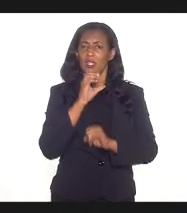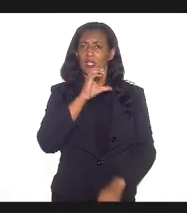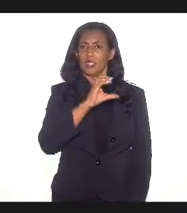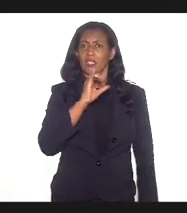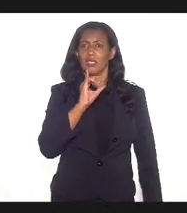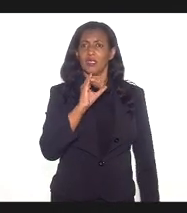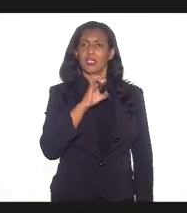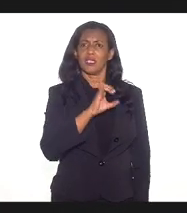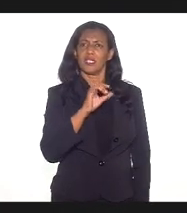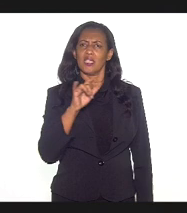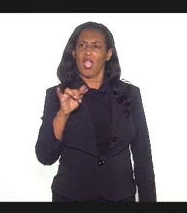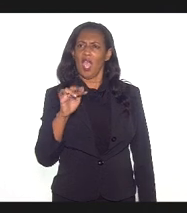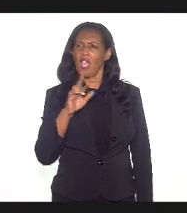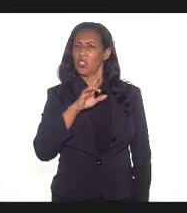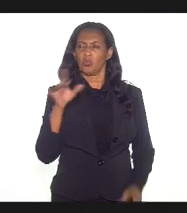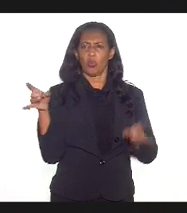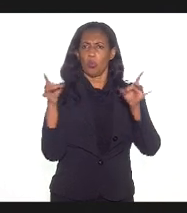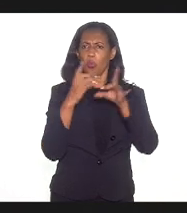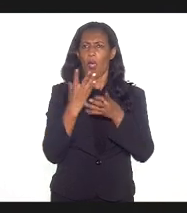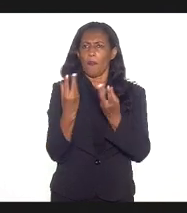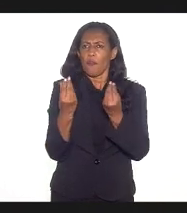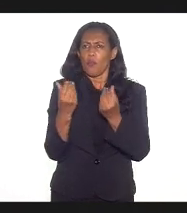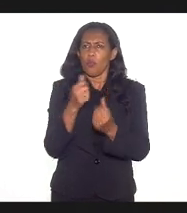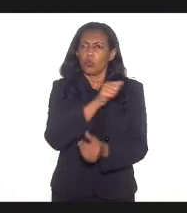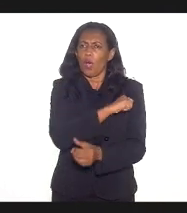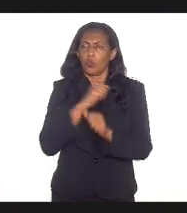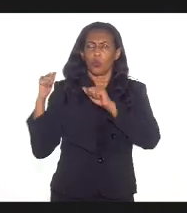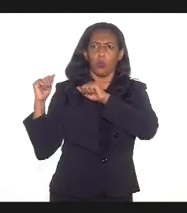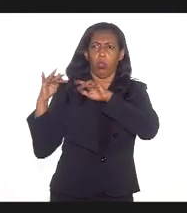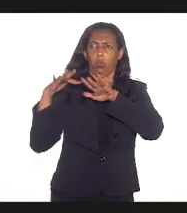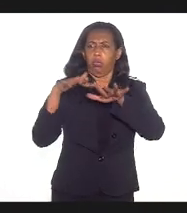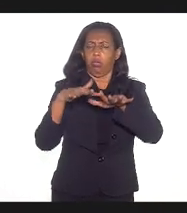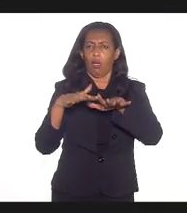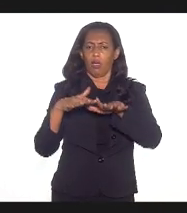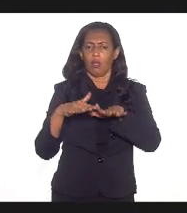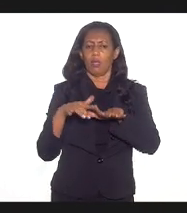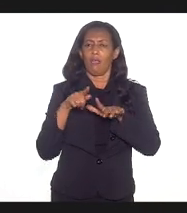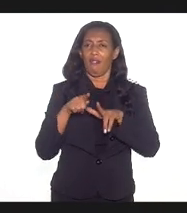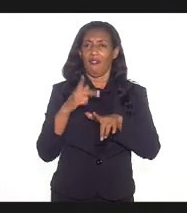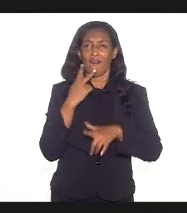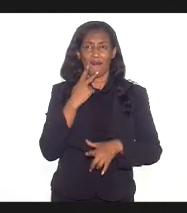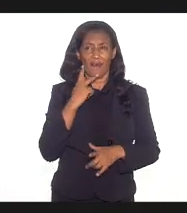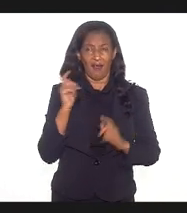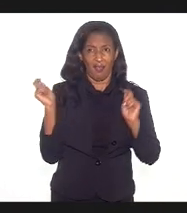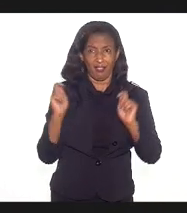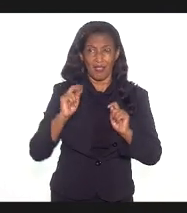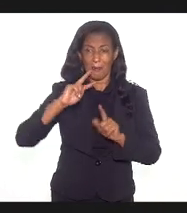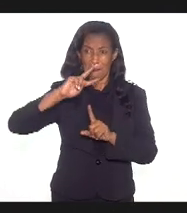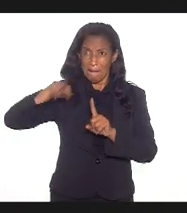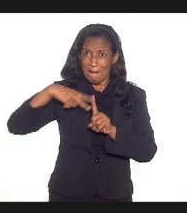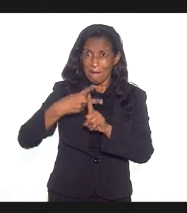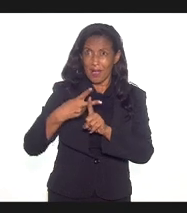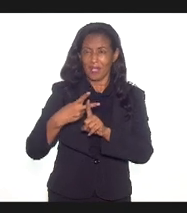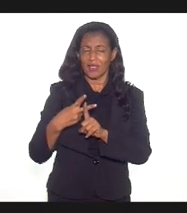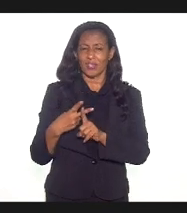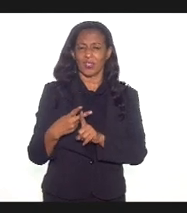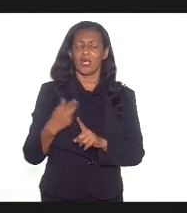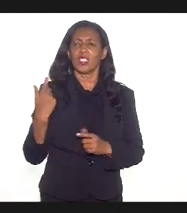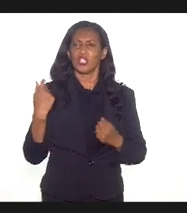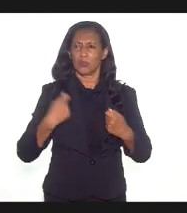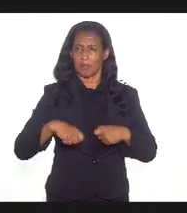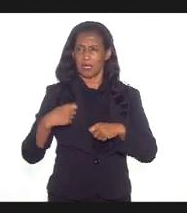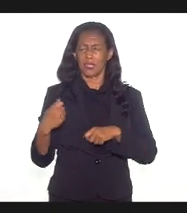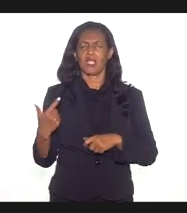foi preparada para receber essa quantidade de alunos que recebeu. Mas, mesmo assim, ela deu vazão e a gente precisa de mais vazão. A gente precisa